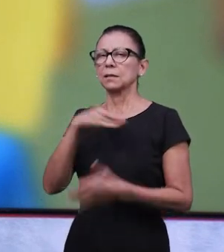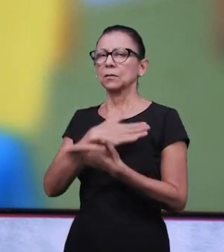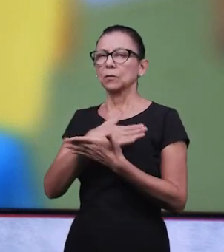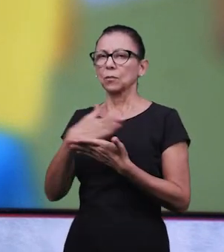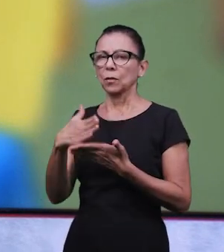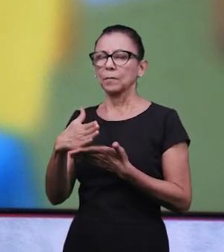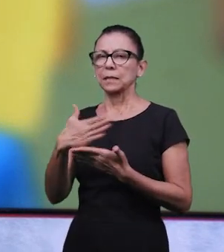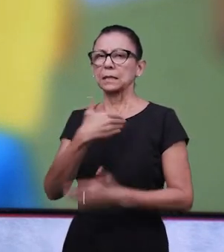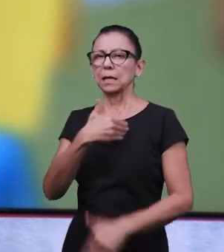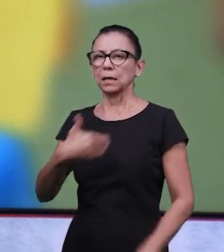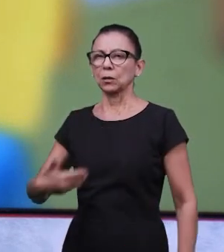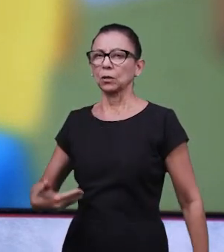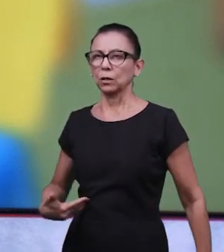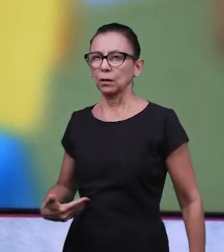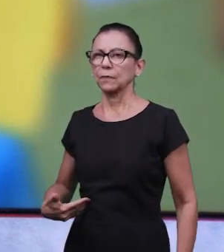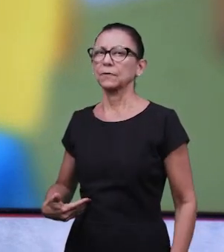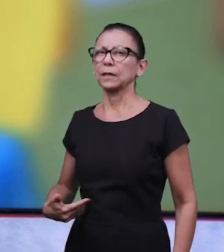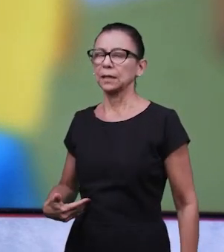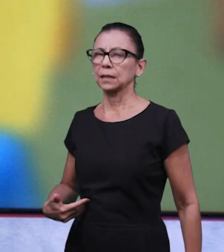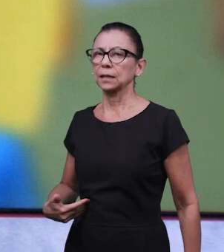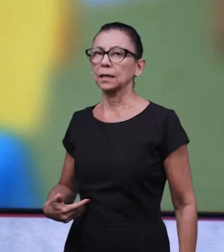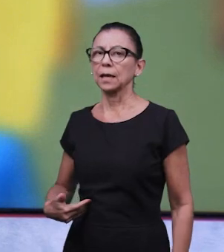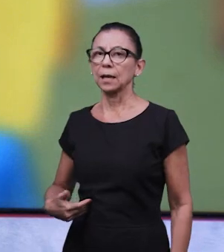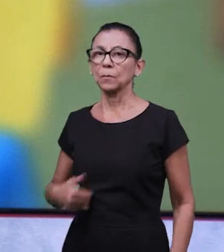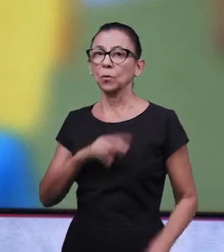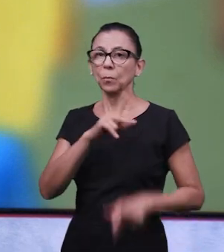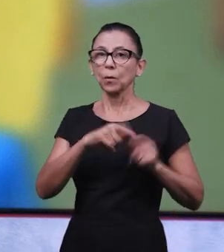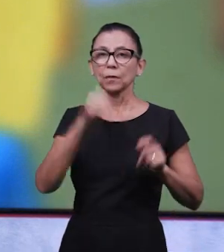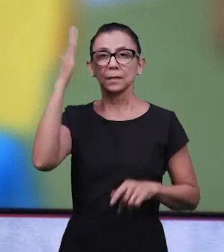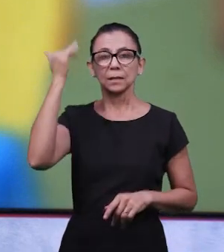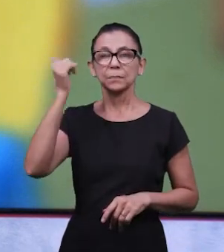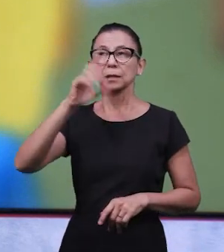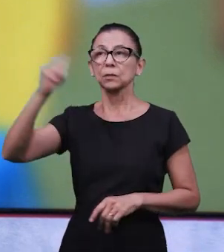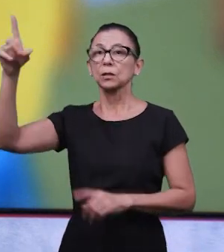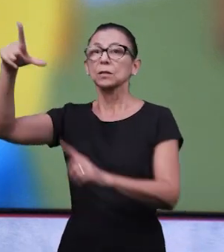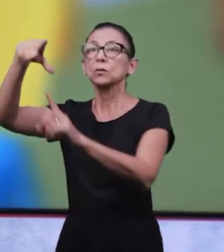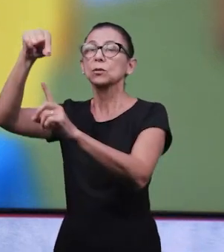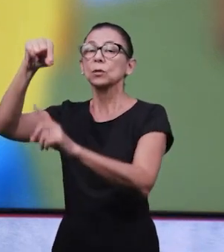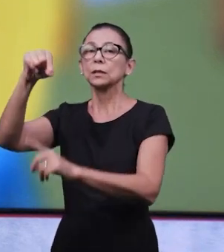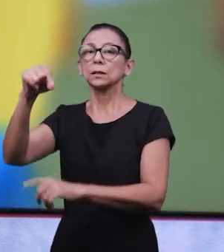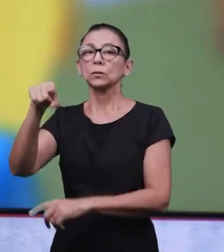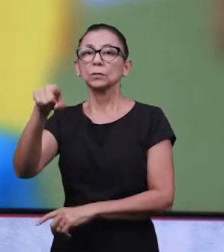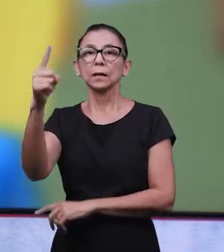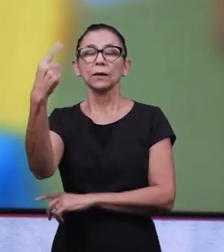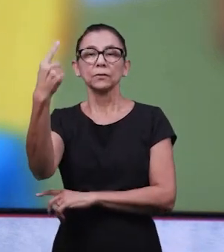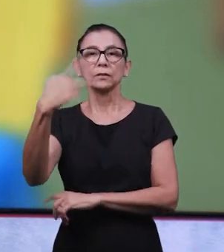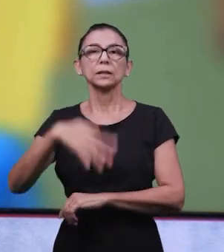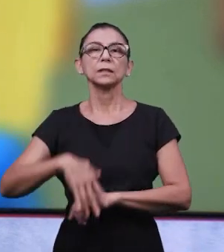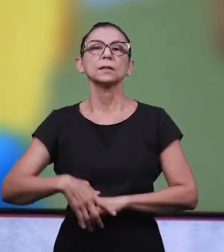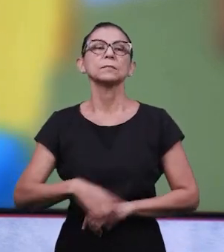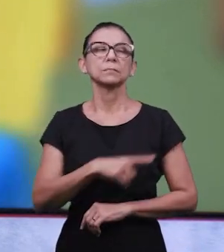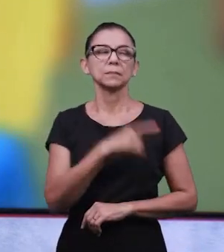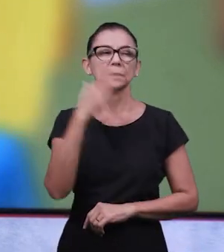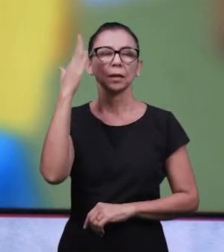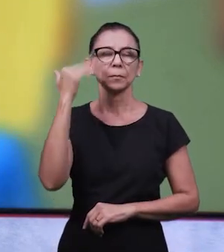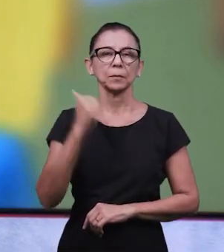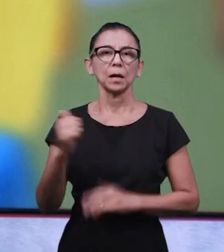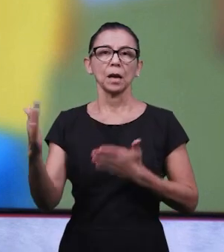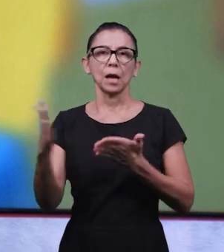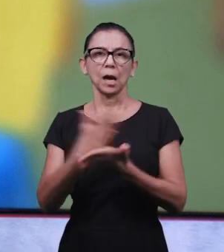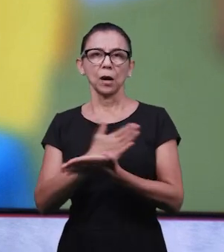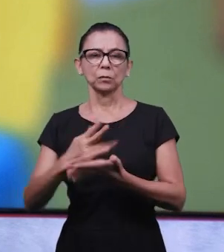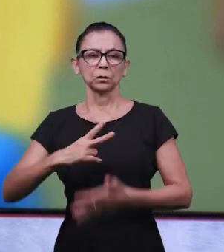um exército poderoso que lutava para protegê-lo mesmo antes dele começar a